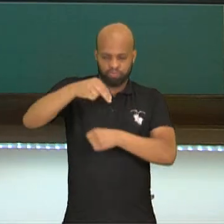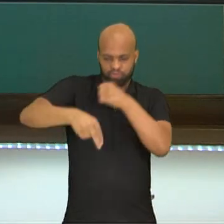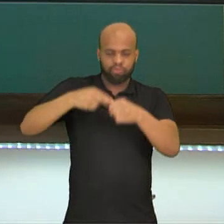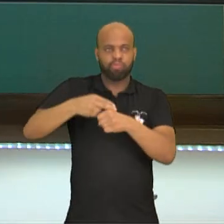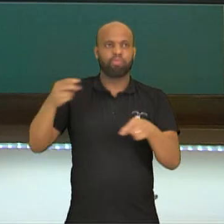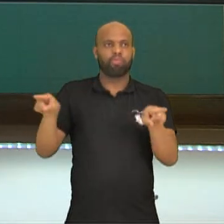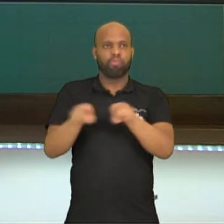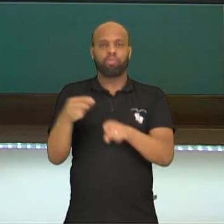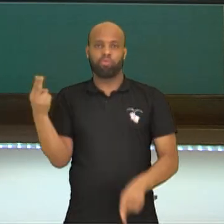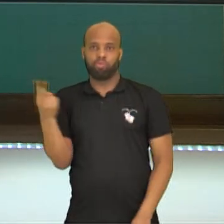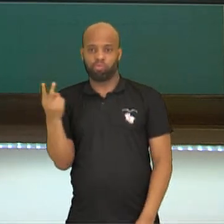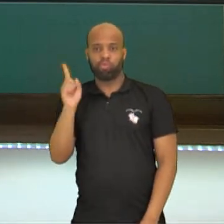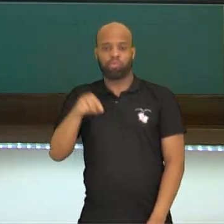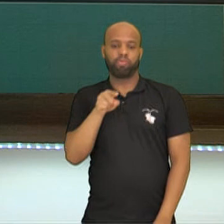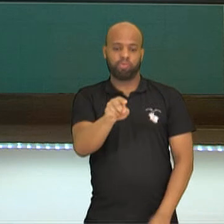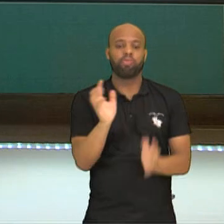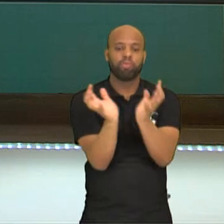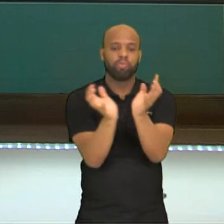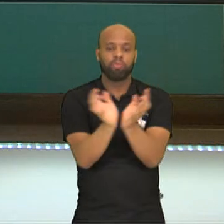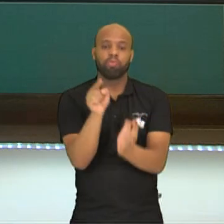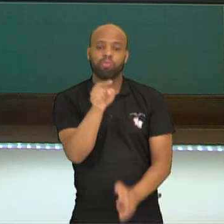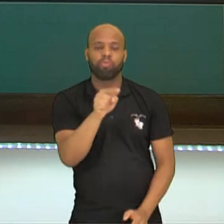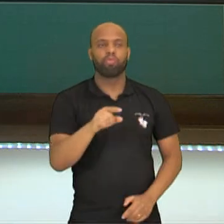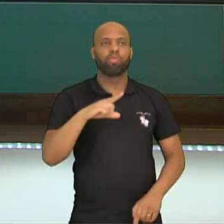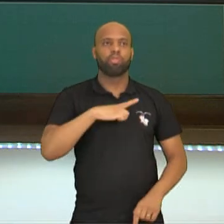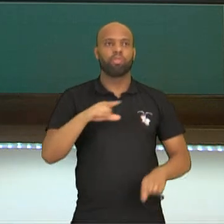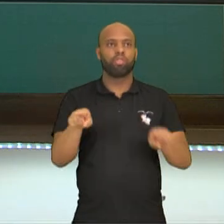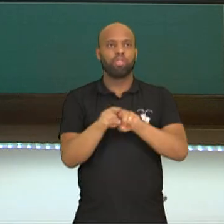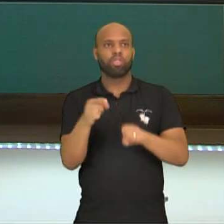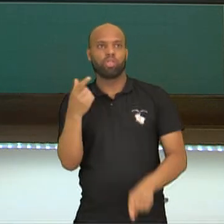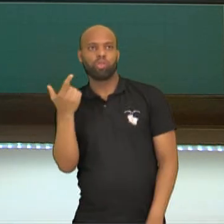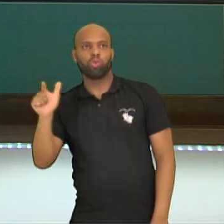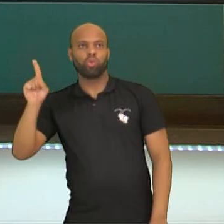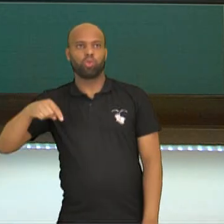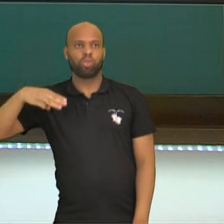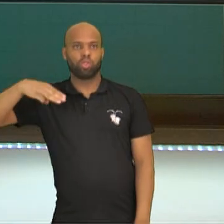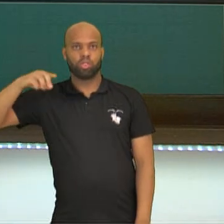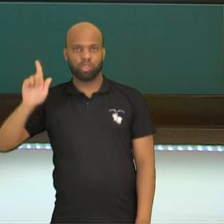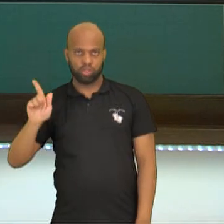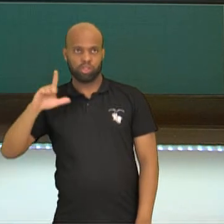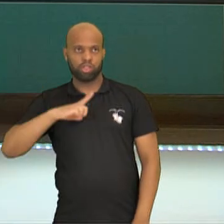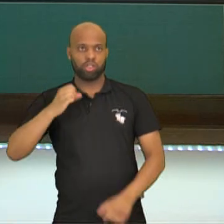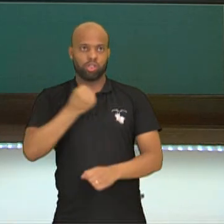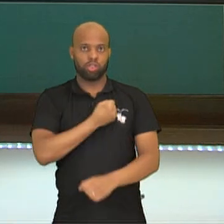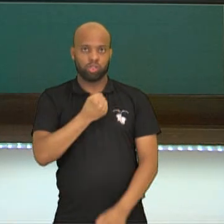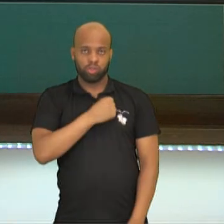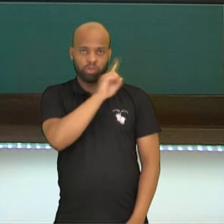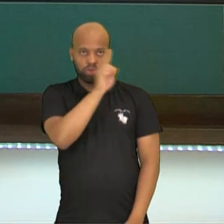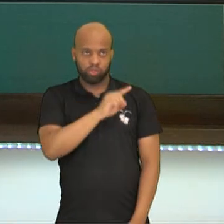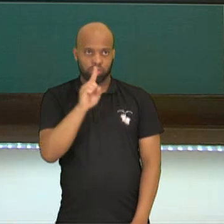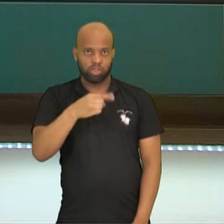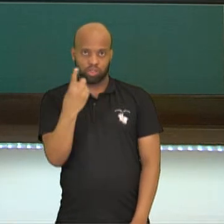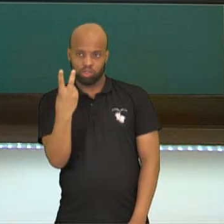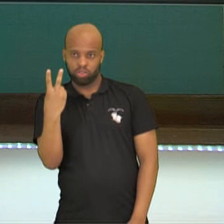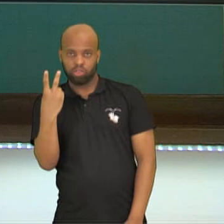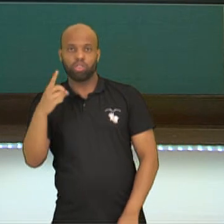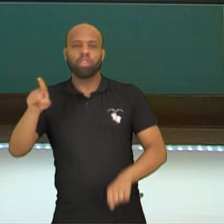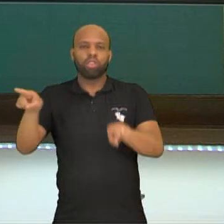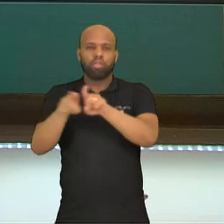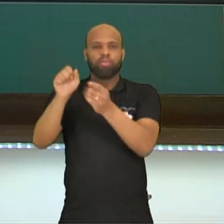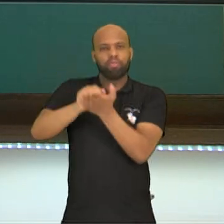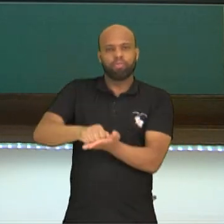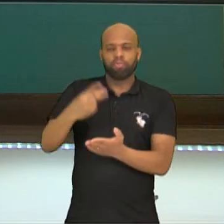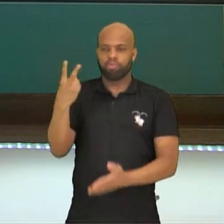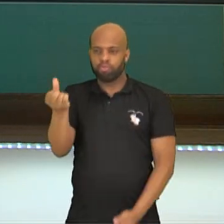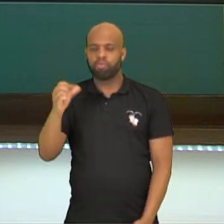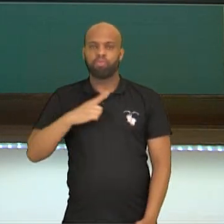aqui são isótonos. Os outros dois lá, o magnésio e o silício, magnésio de número atômico 12, massa 26, tem